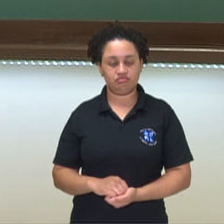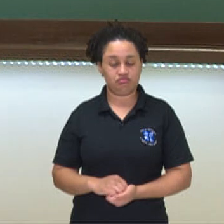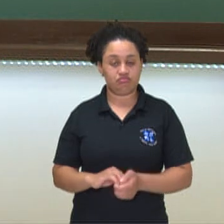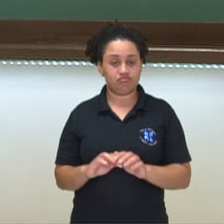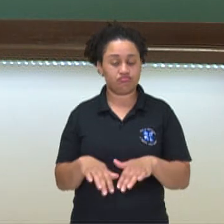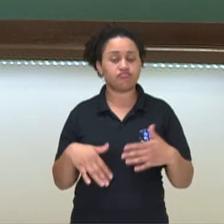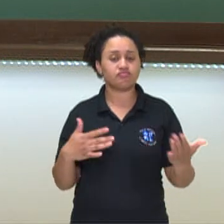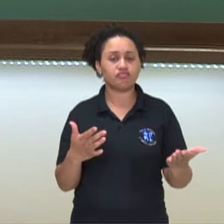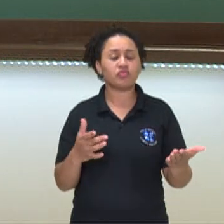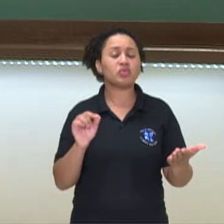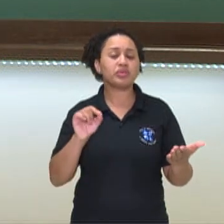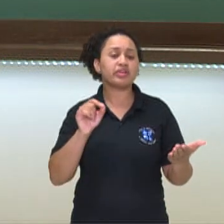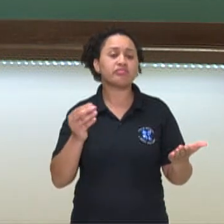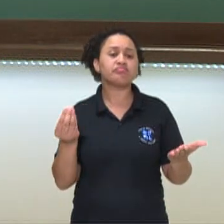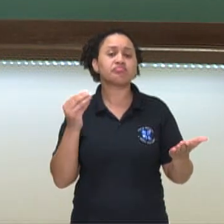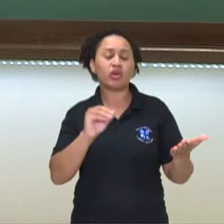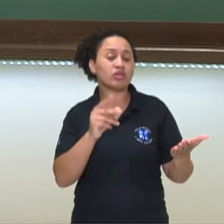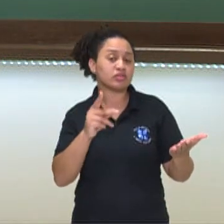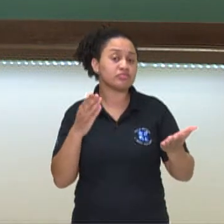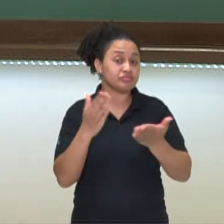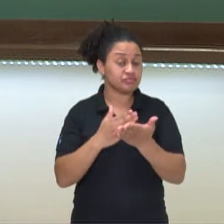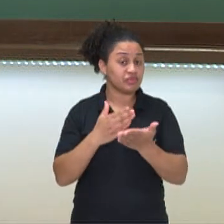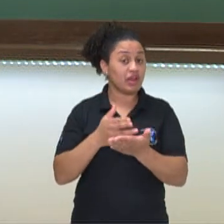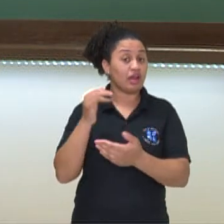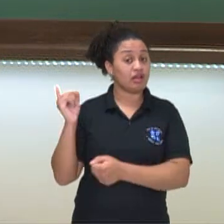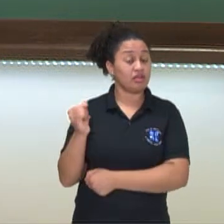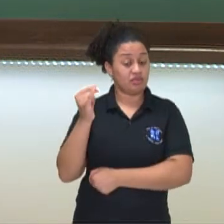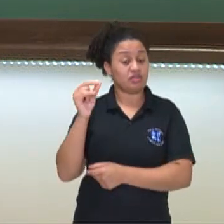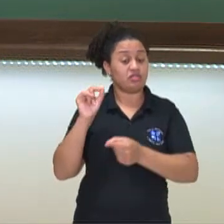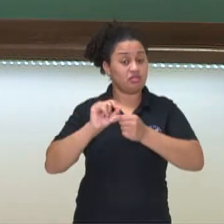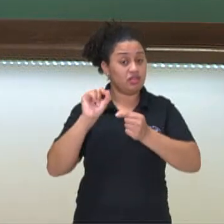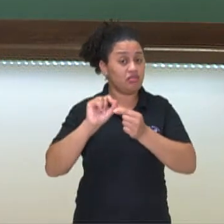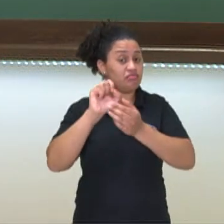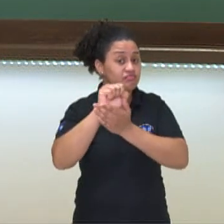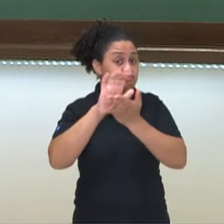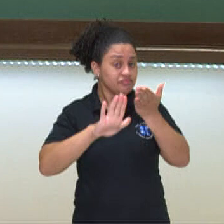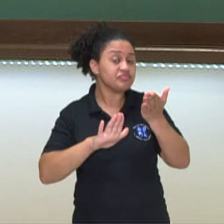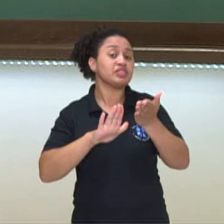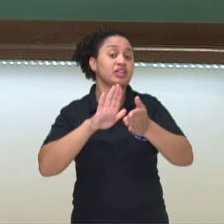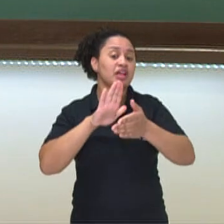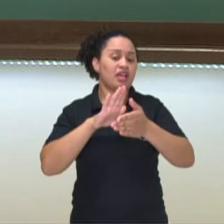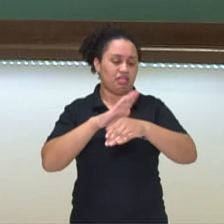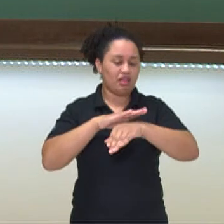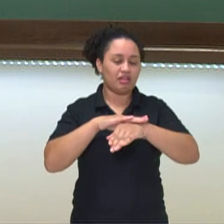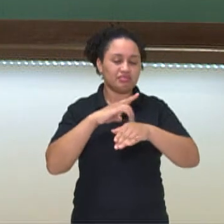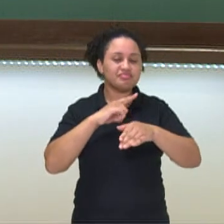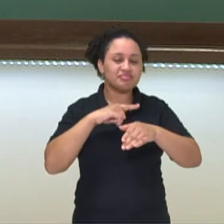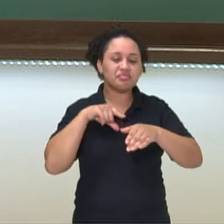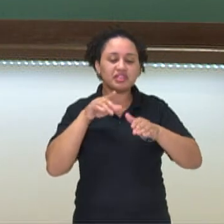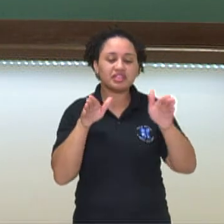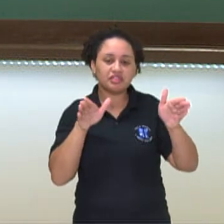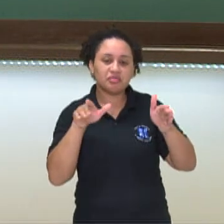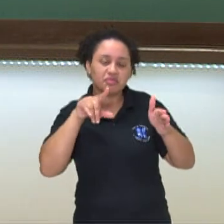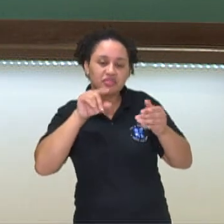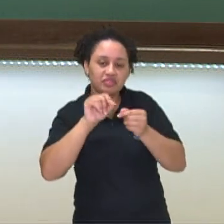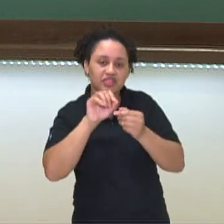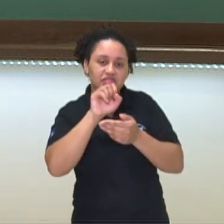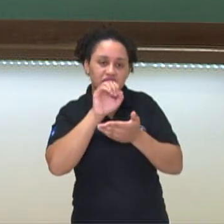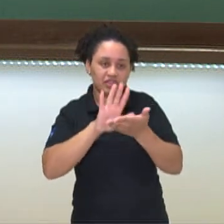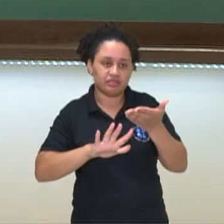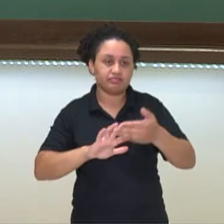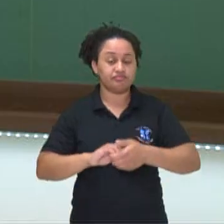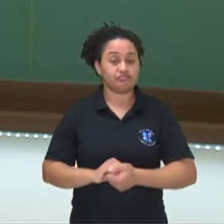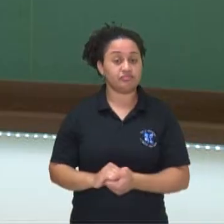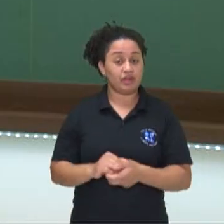Muito bem. O que você colocou aí no seu caderno? É importante que você realize essas atividades a hora que o tempo fica aparecendo na tela aí para você. Olha a resposta